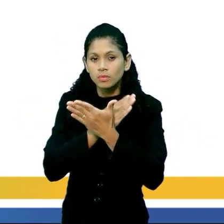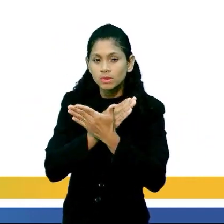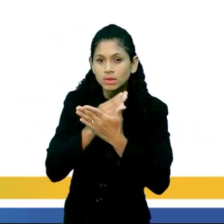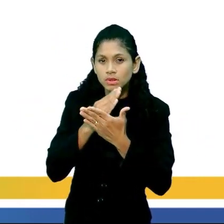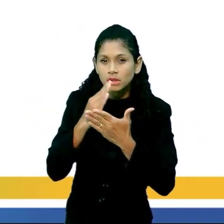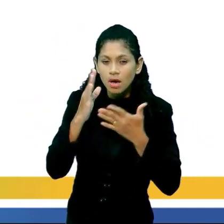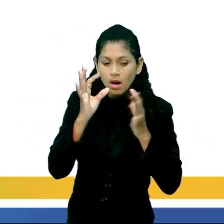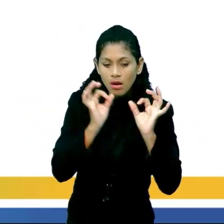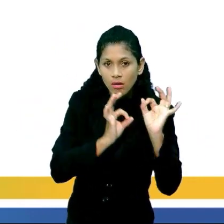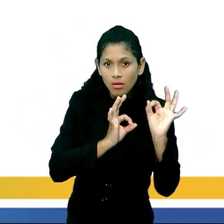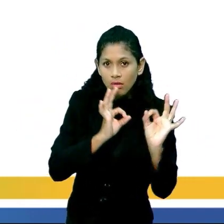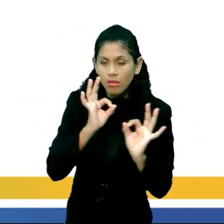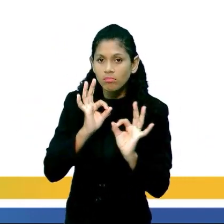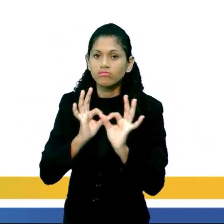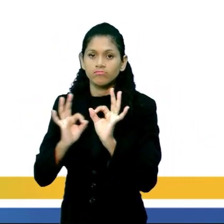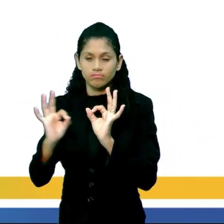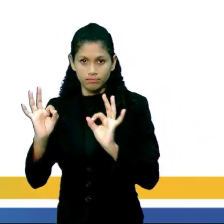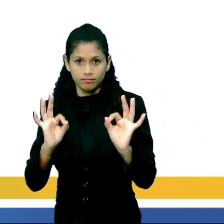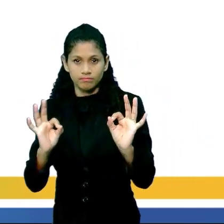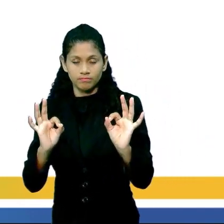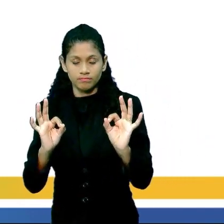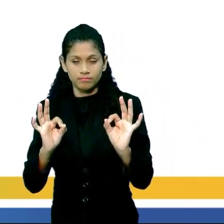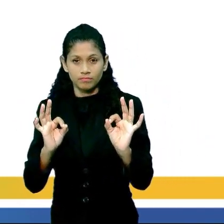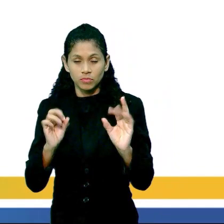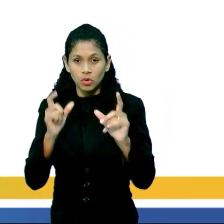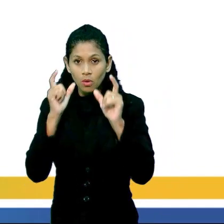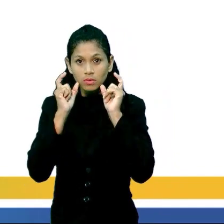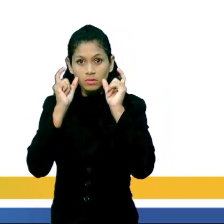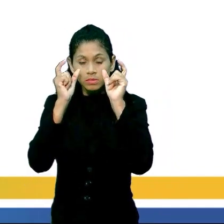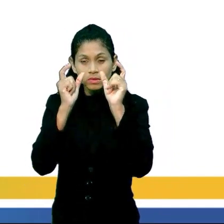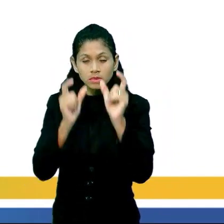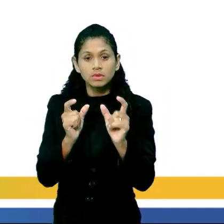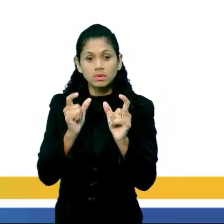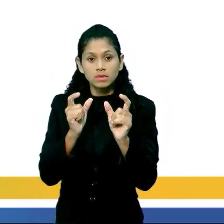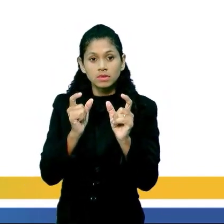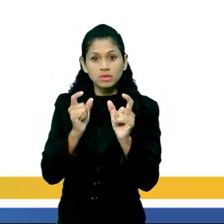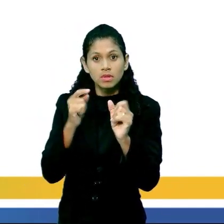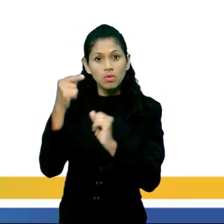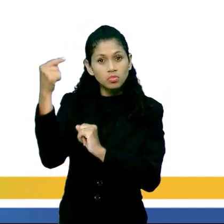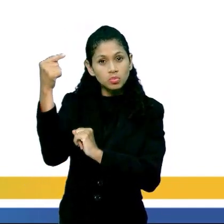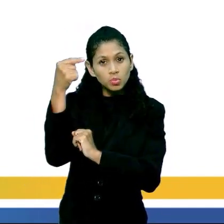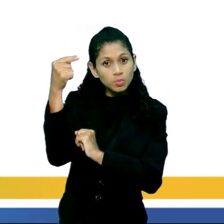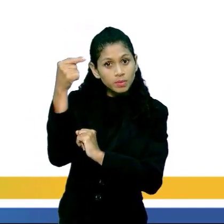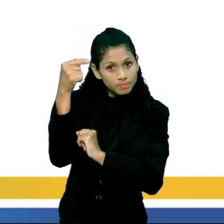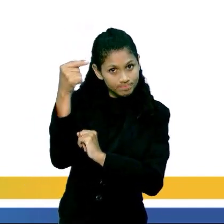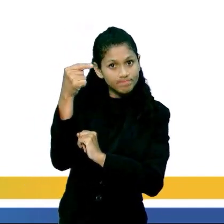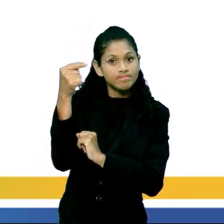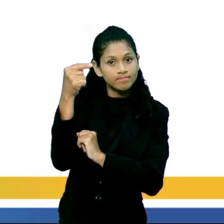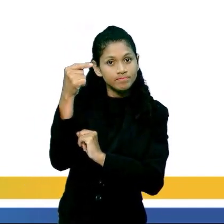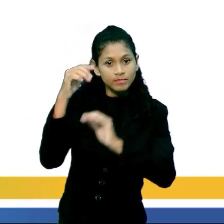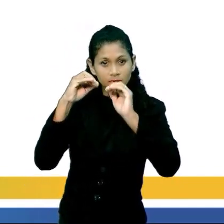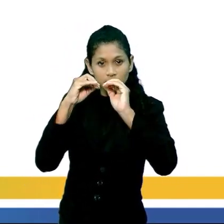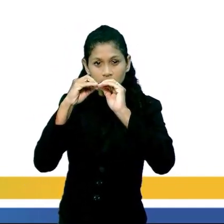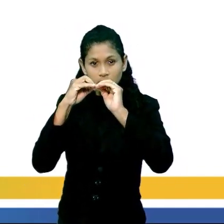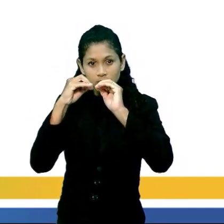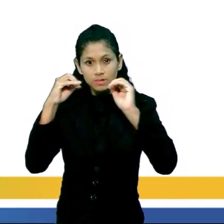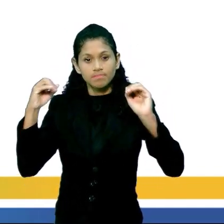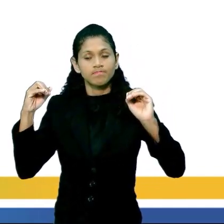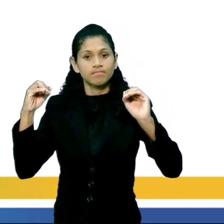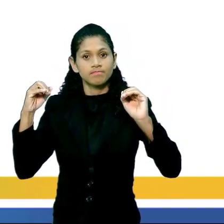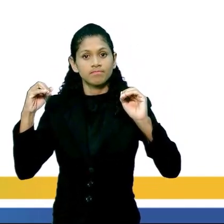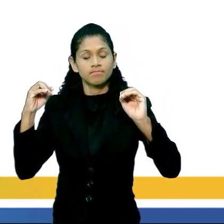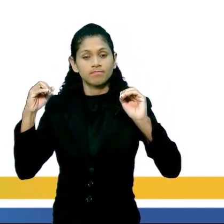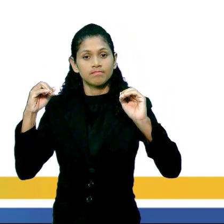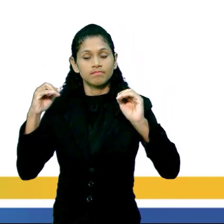ordem. Observe aquele sinal negativo lá em cima, separando, tá? Todos